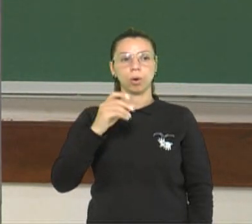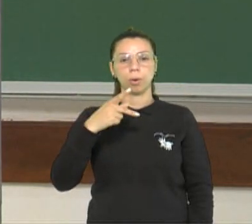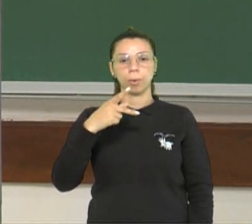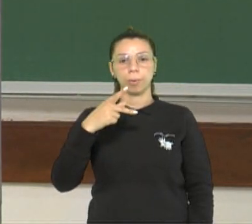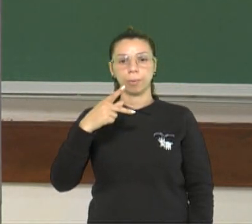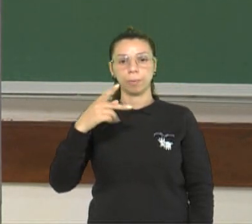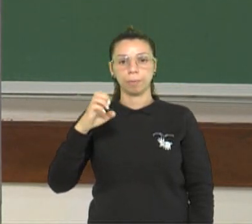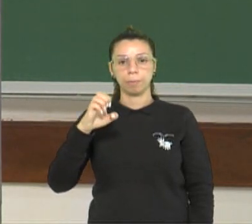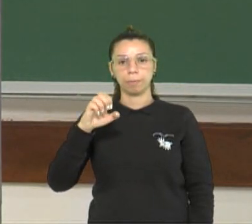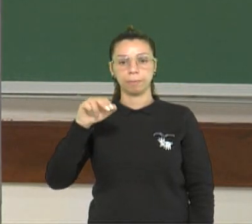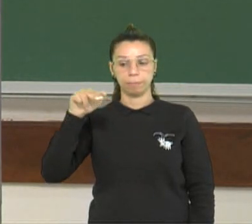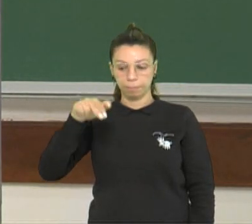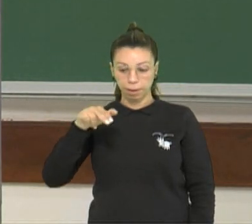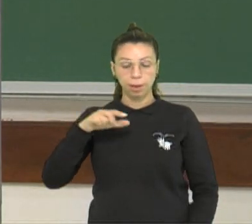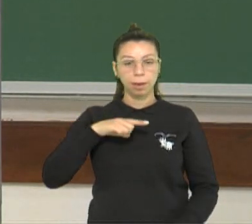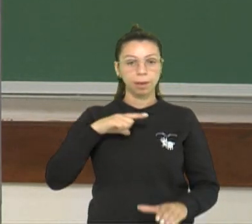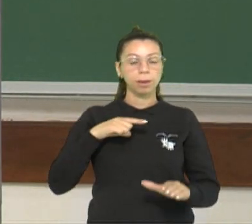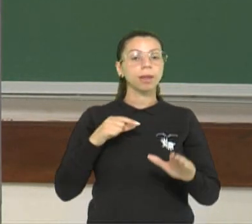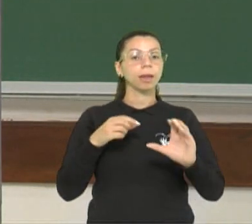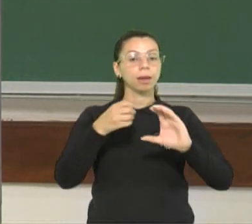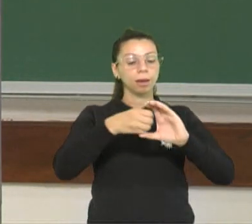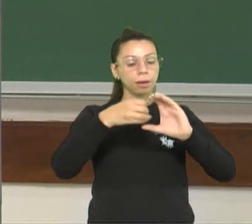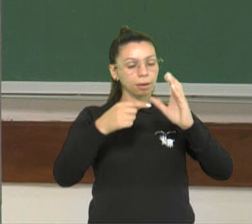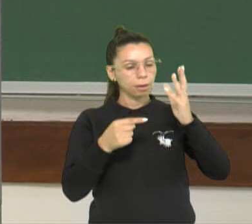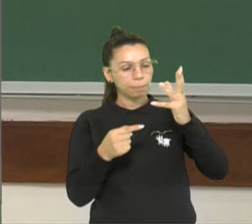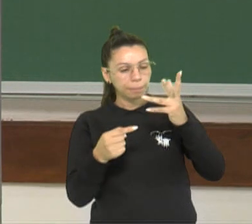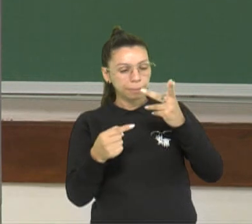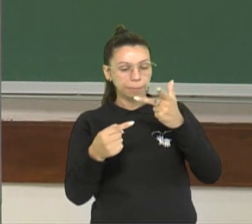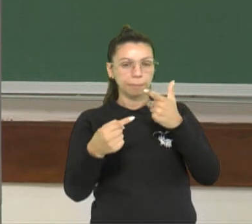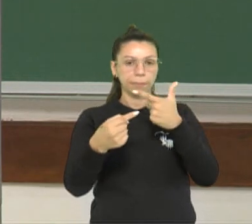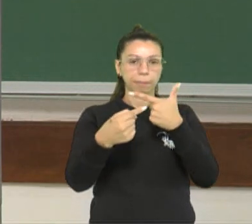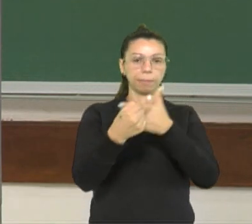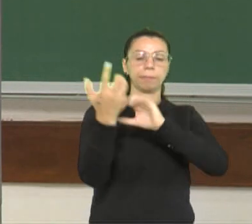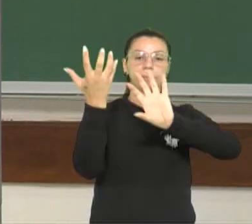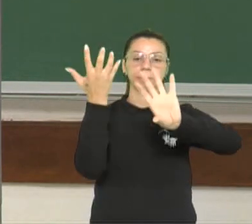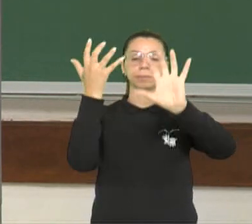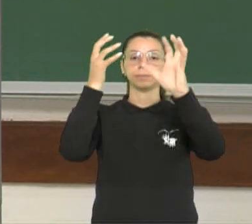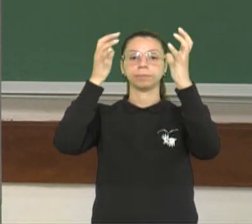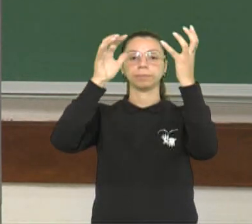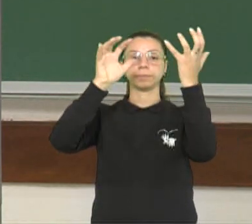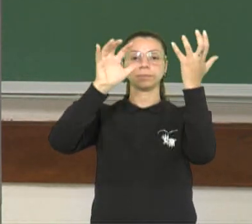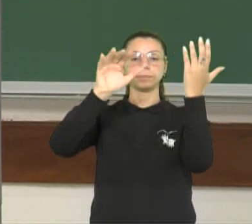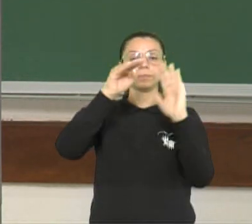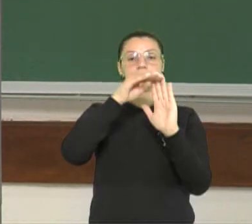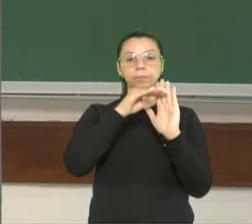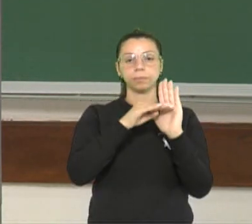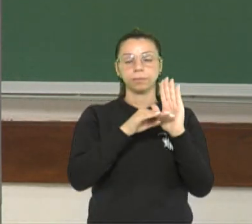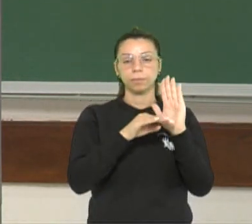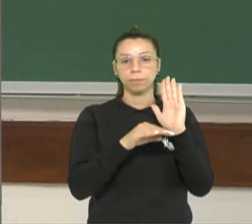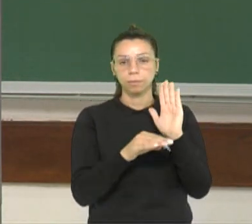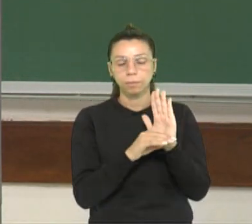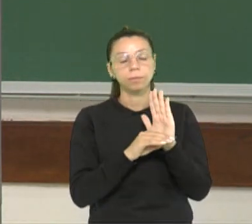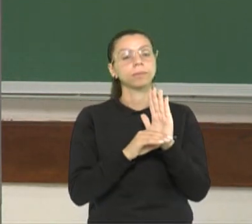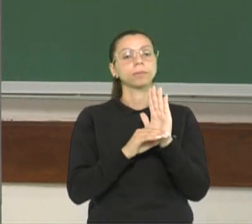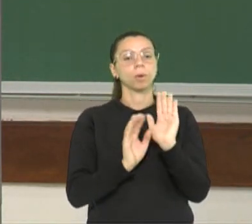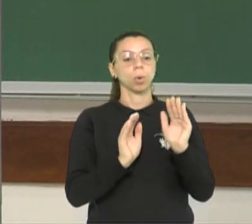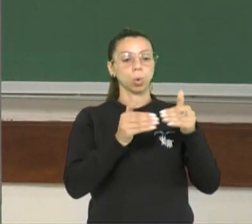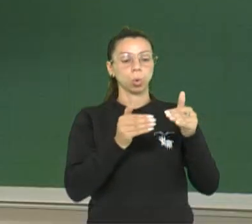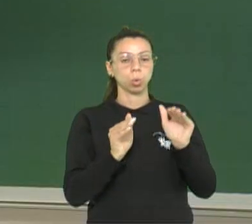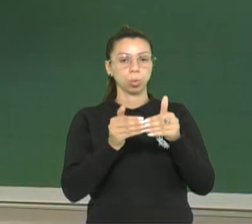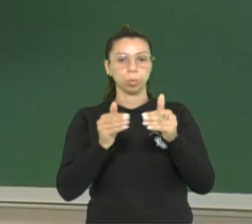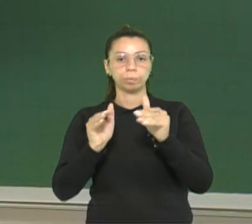ela estabelece critérios para que o clima de uma determinada área seja classificado.